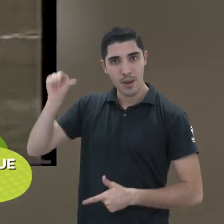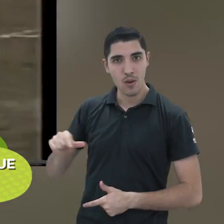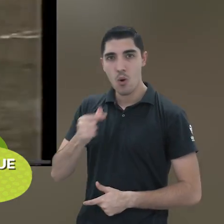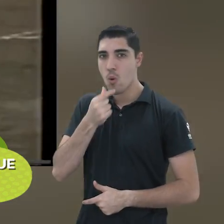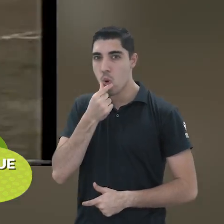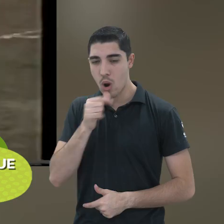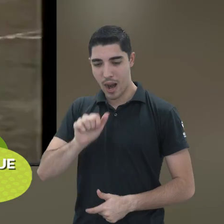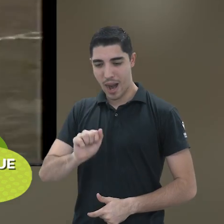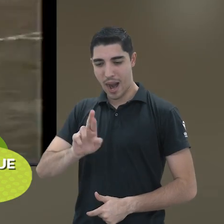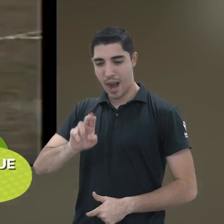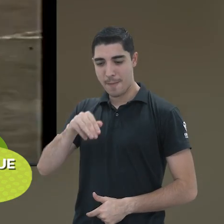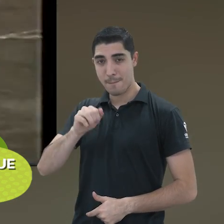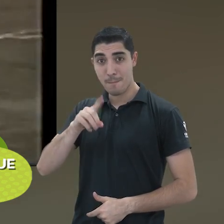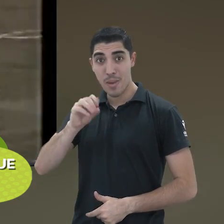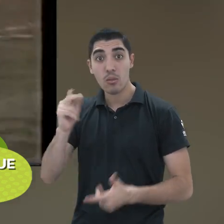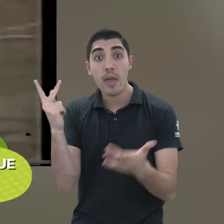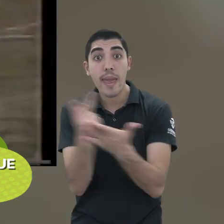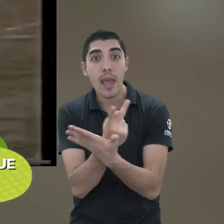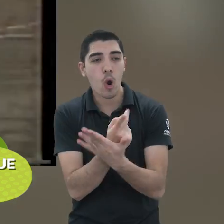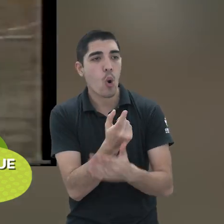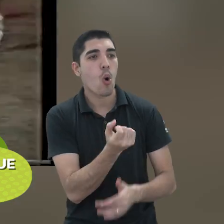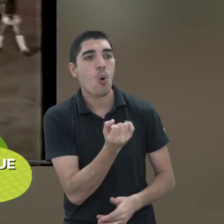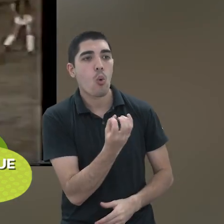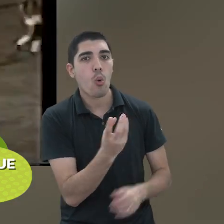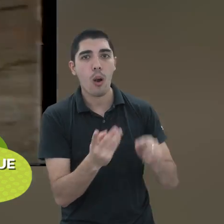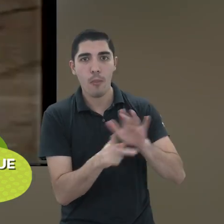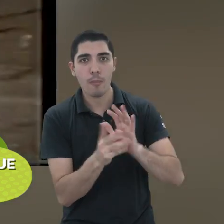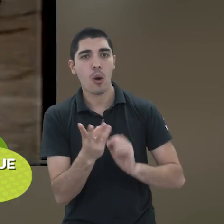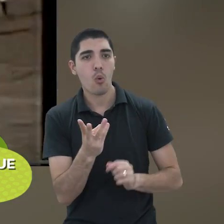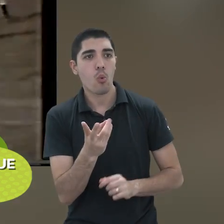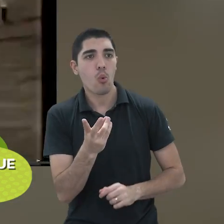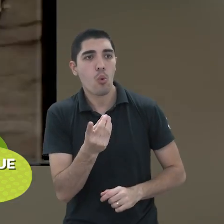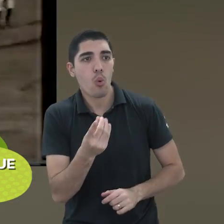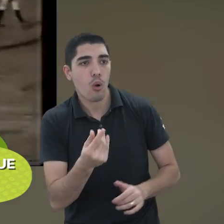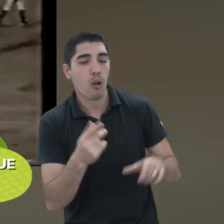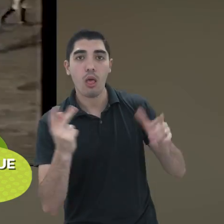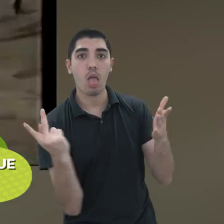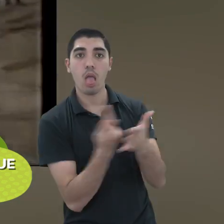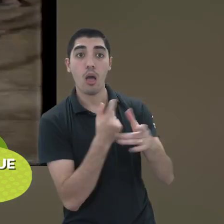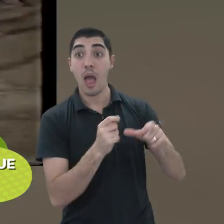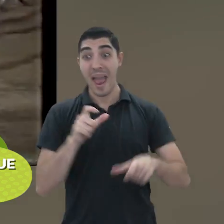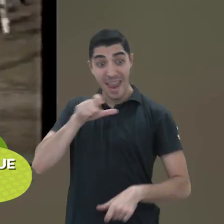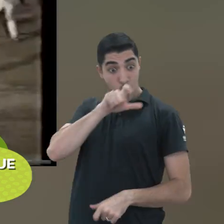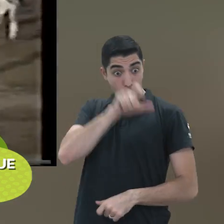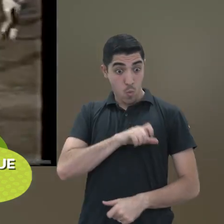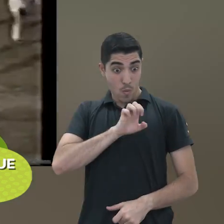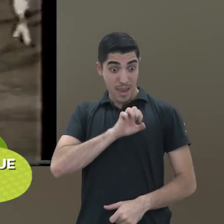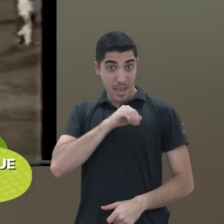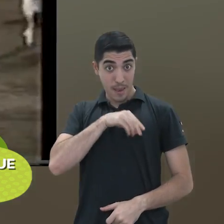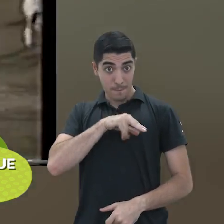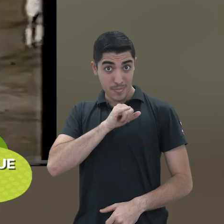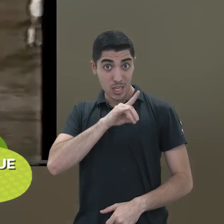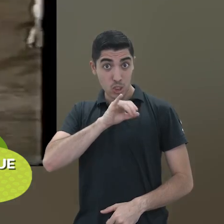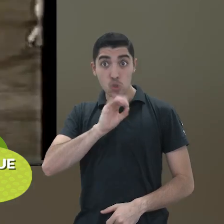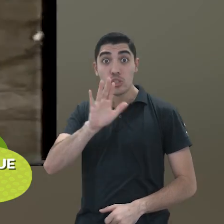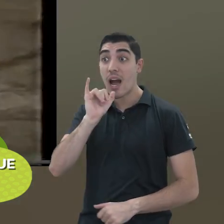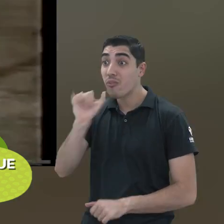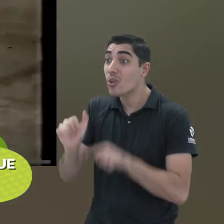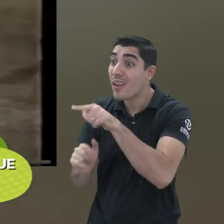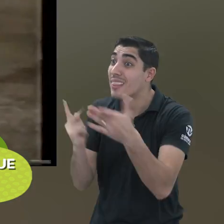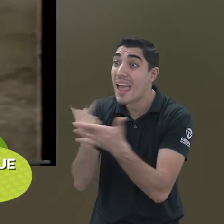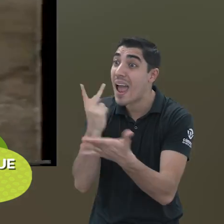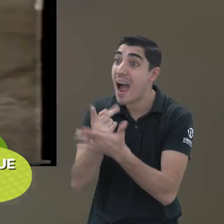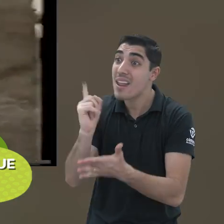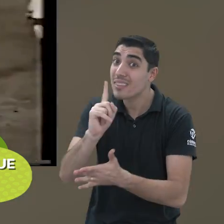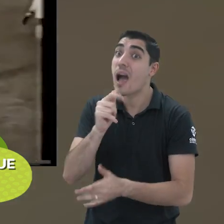de Armando, a final foi encerrada antes do tempo. Emídio relembra que alertou Armando sobre o erro matemático,